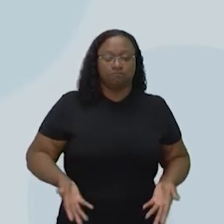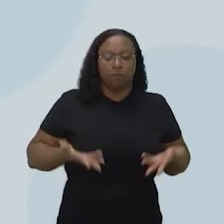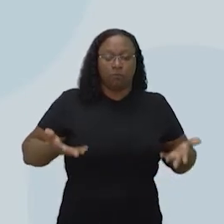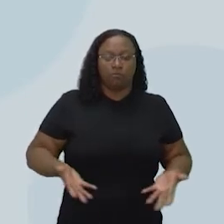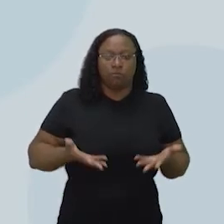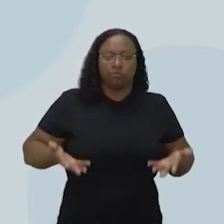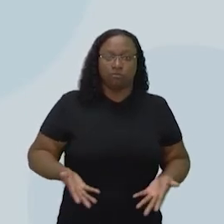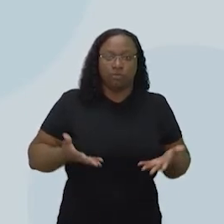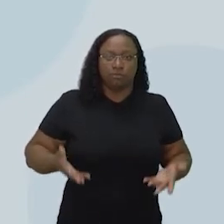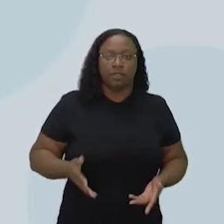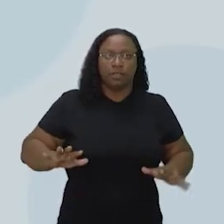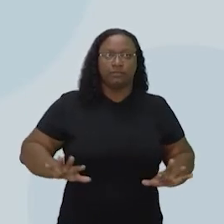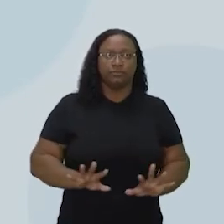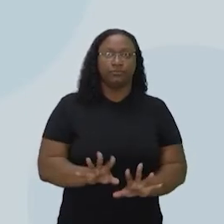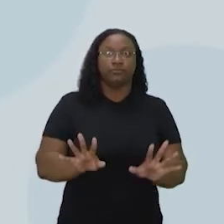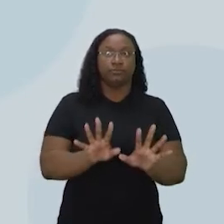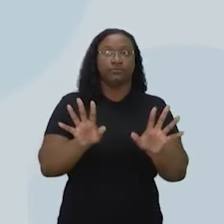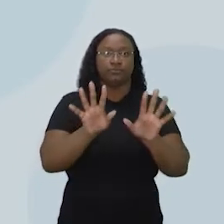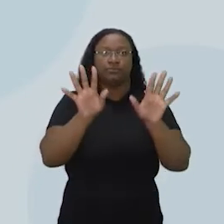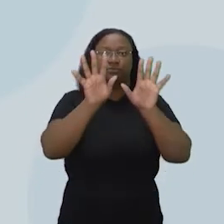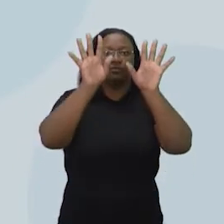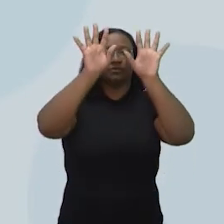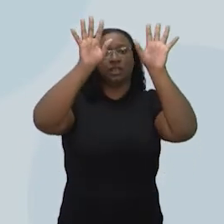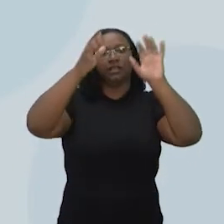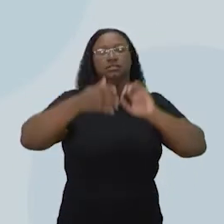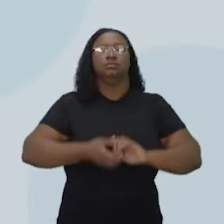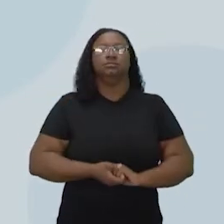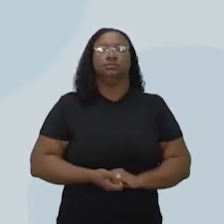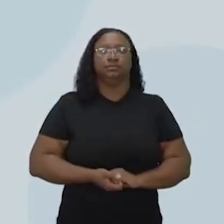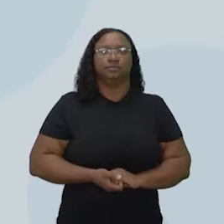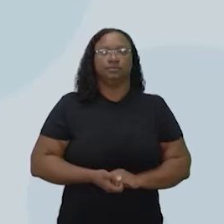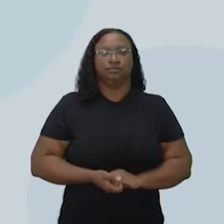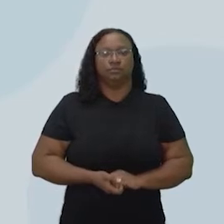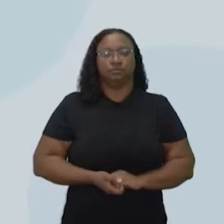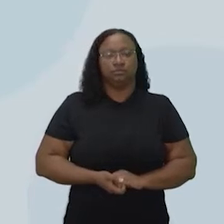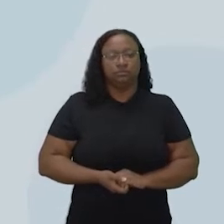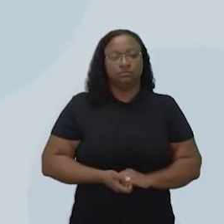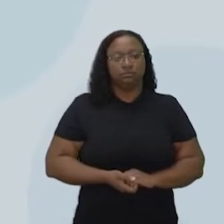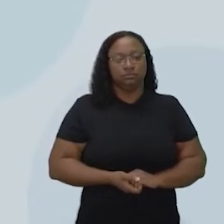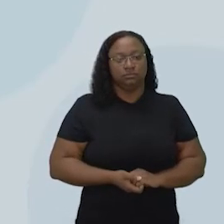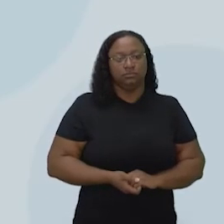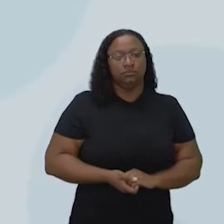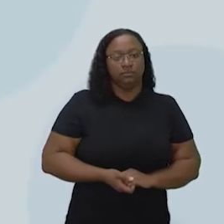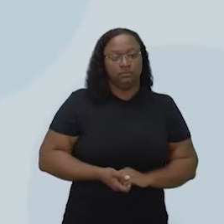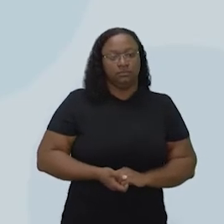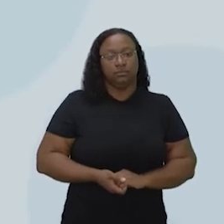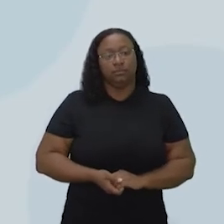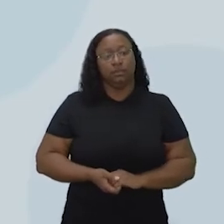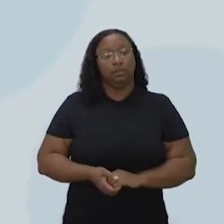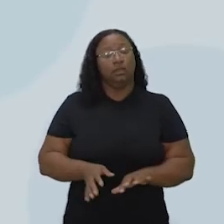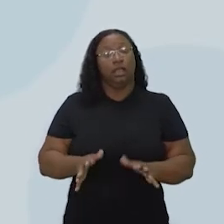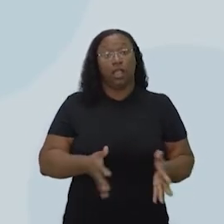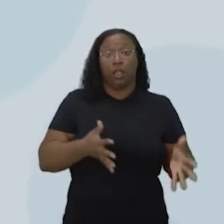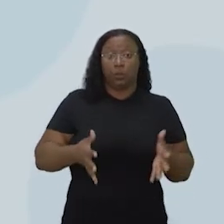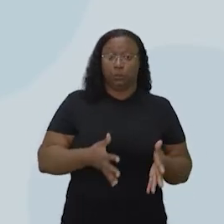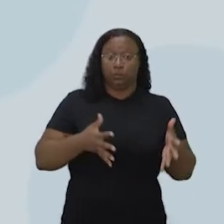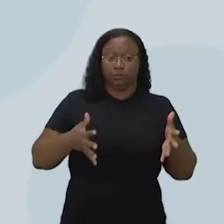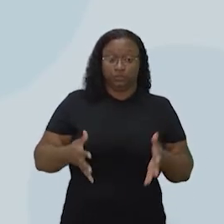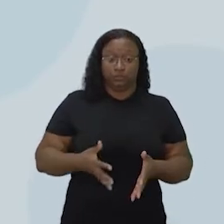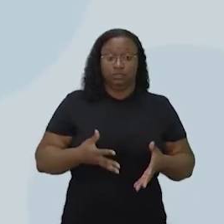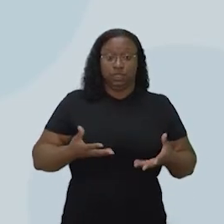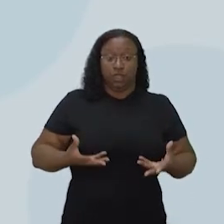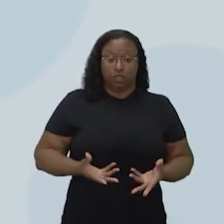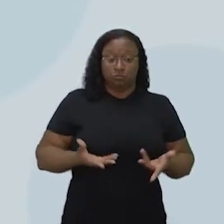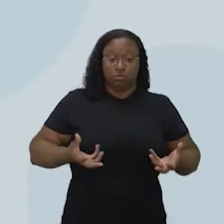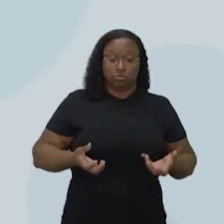tá? Então, essa que é a ideia da gaseificação. Então, também é um processo termoquímico, tá?